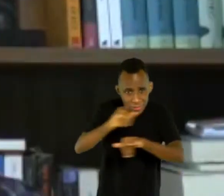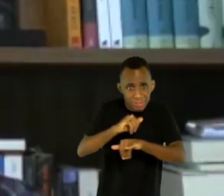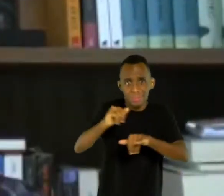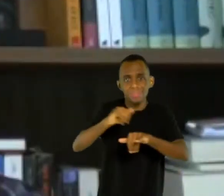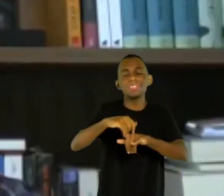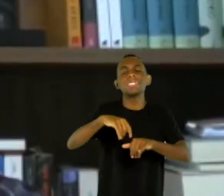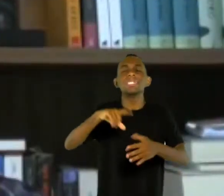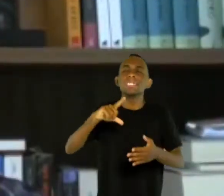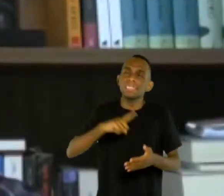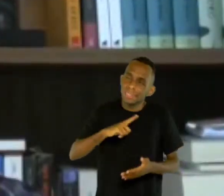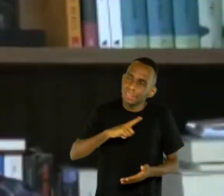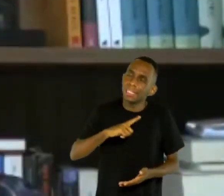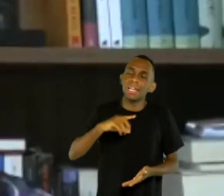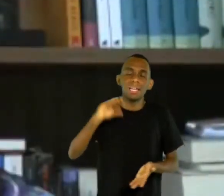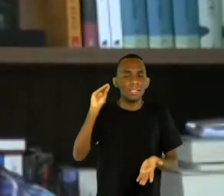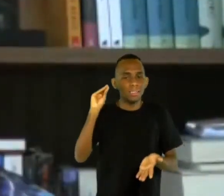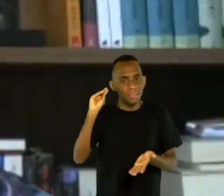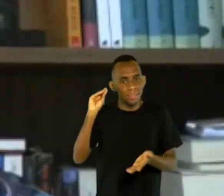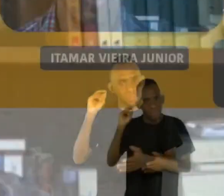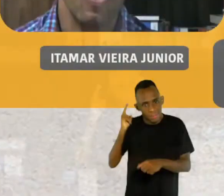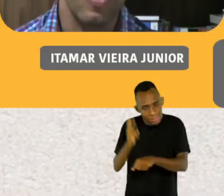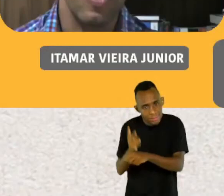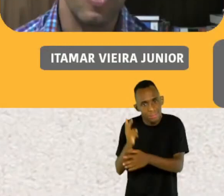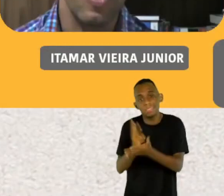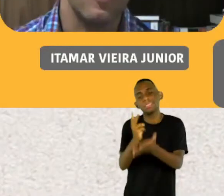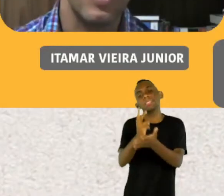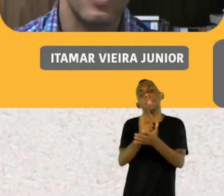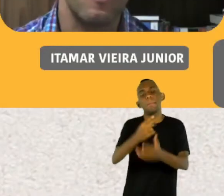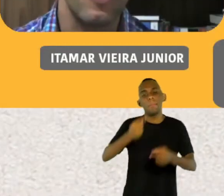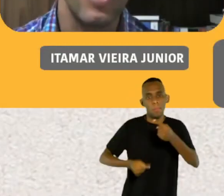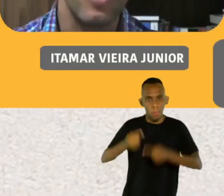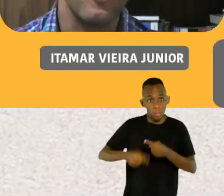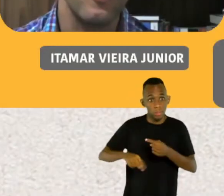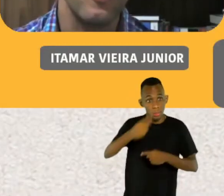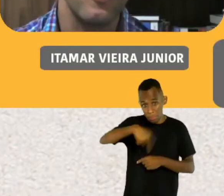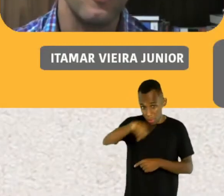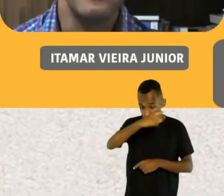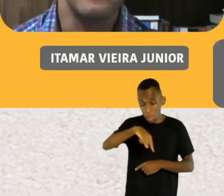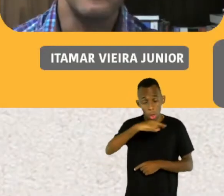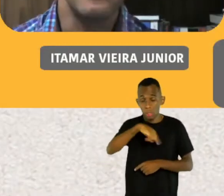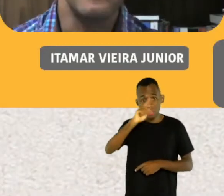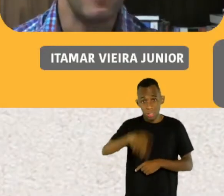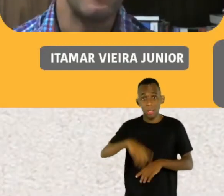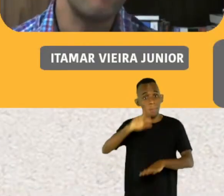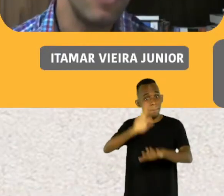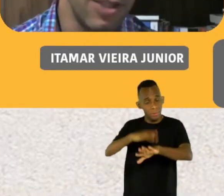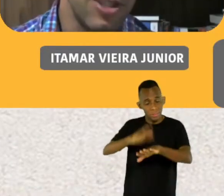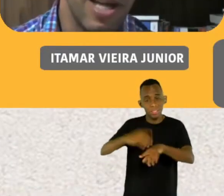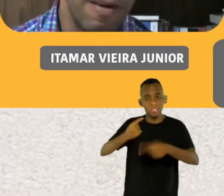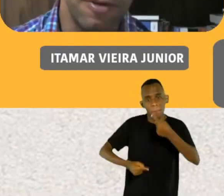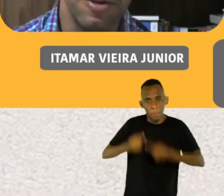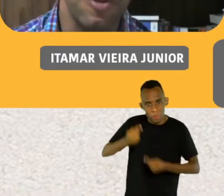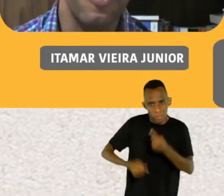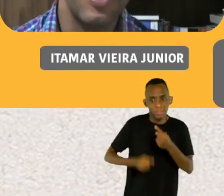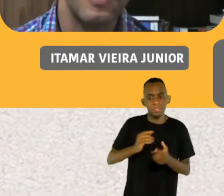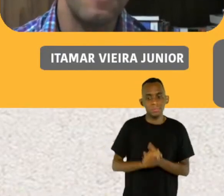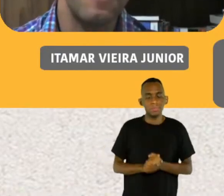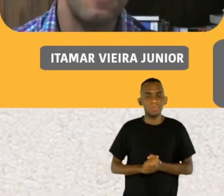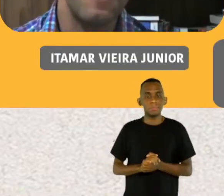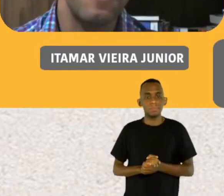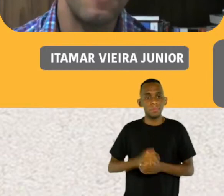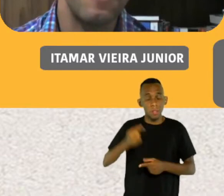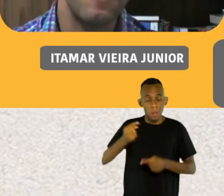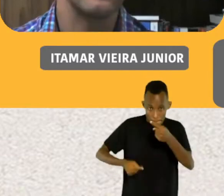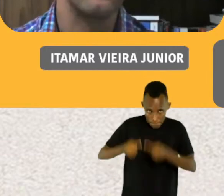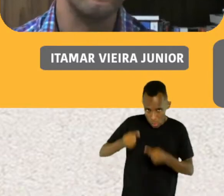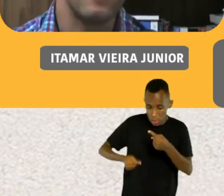desse sentido político também, porque nós somos seres políticos, né? E aí quando eu falo a política, Afonso, como você mesmo